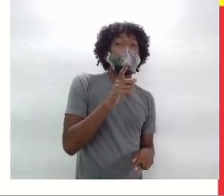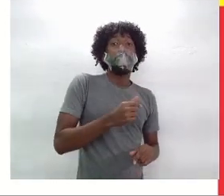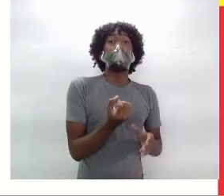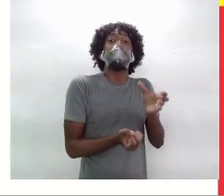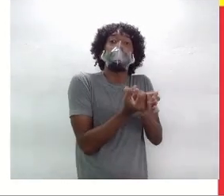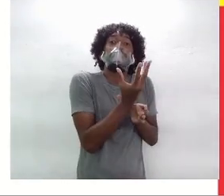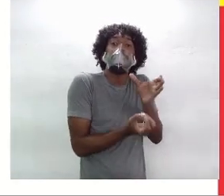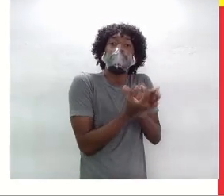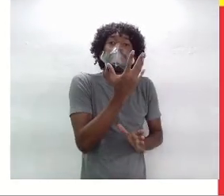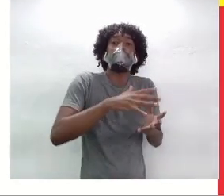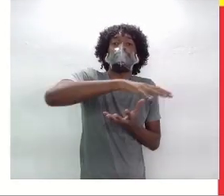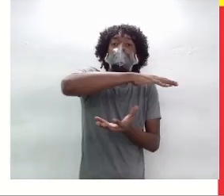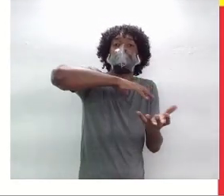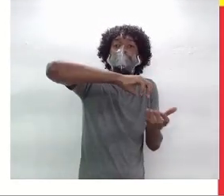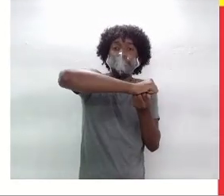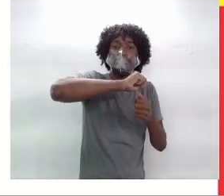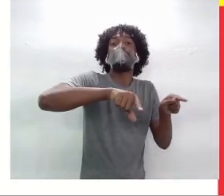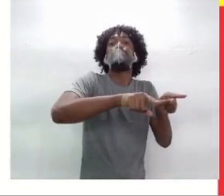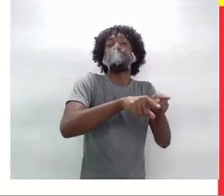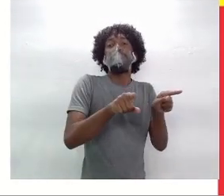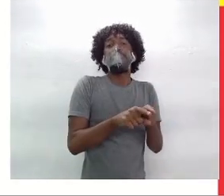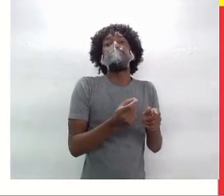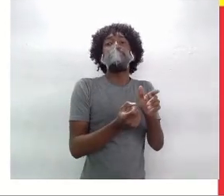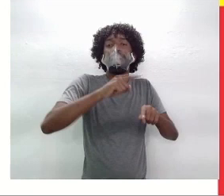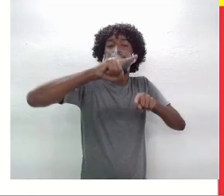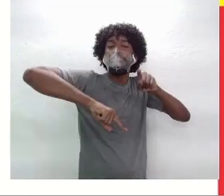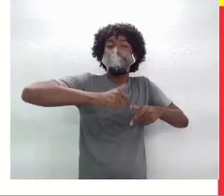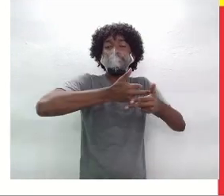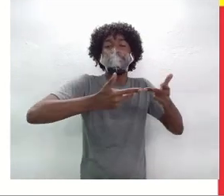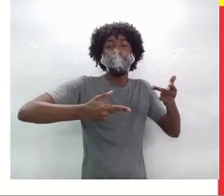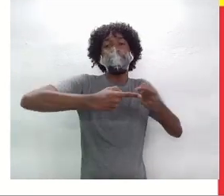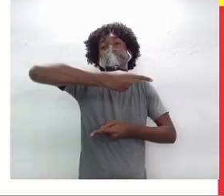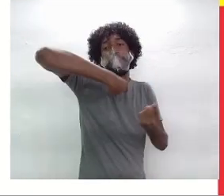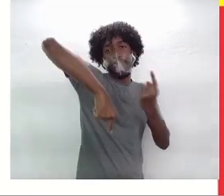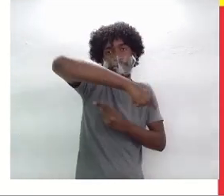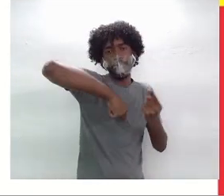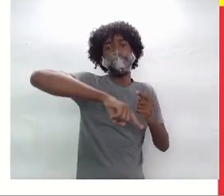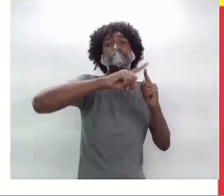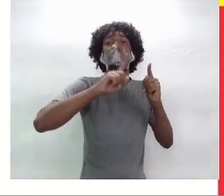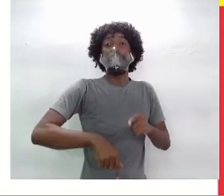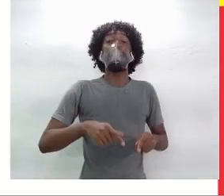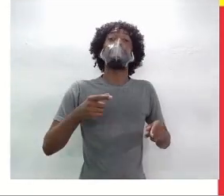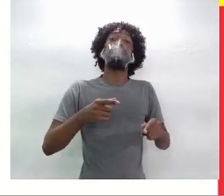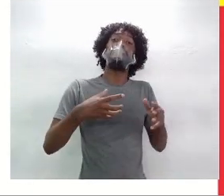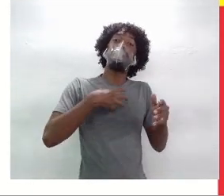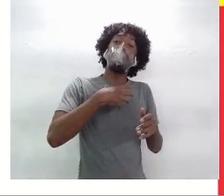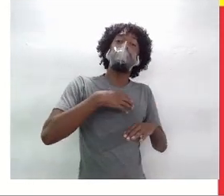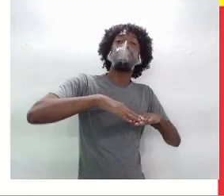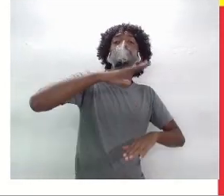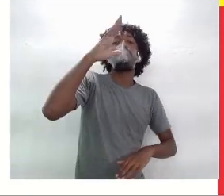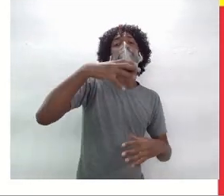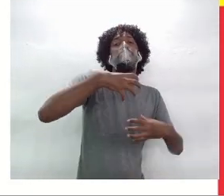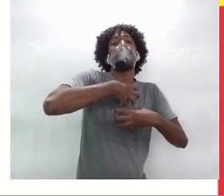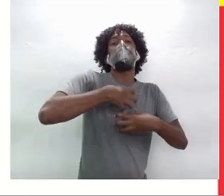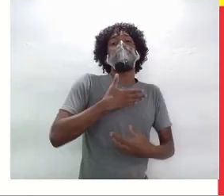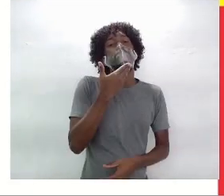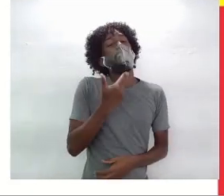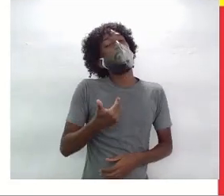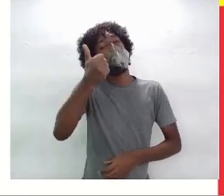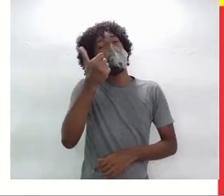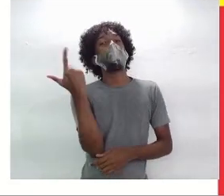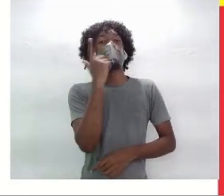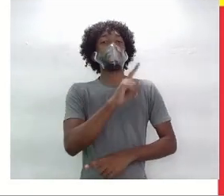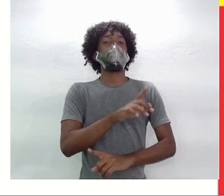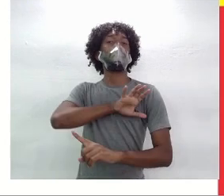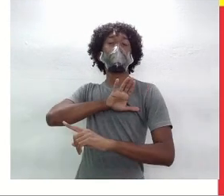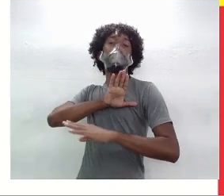sustentável e matéria-prima renovável. É uma das formas mais eficientes de contribuir. Então, fique